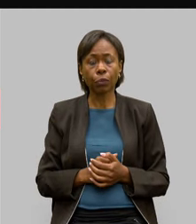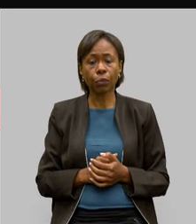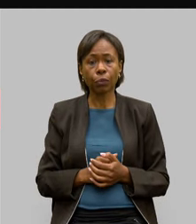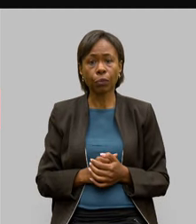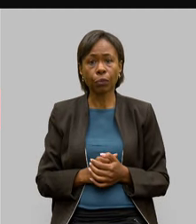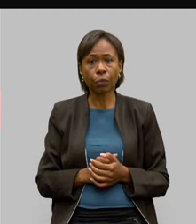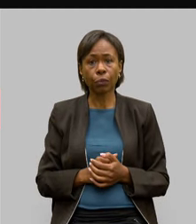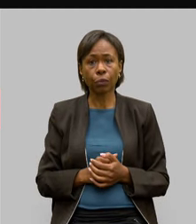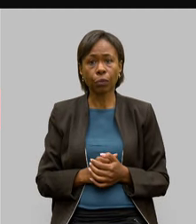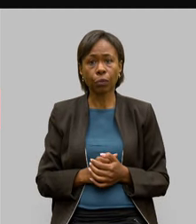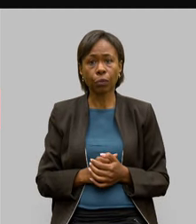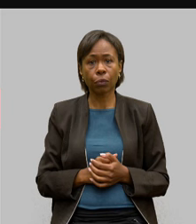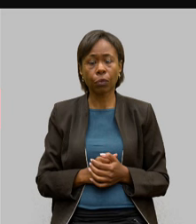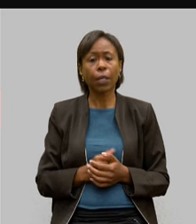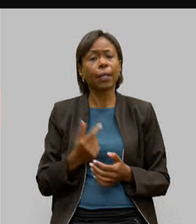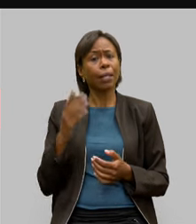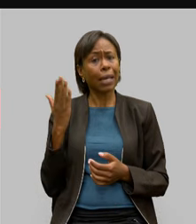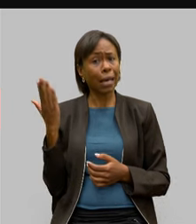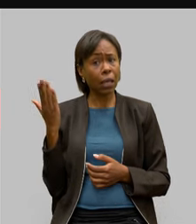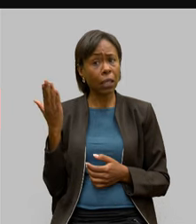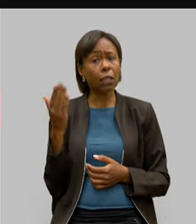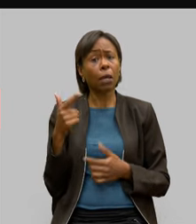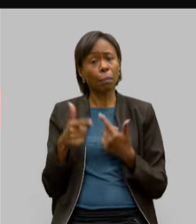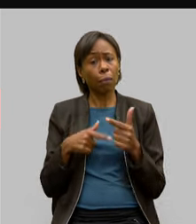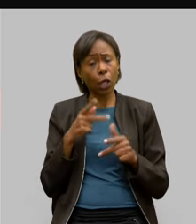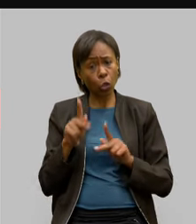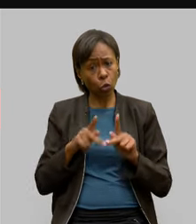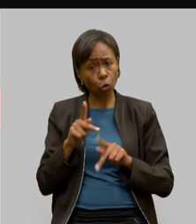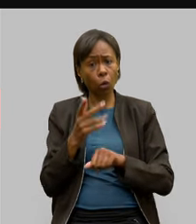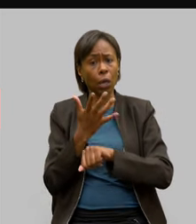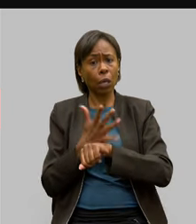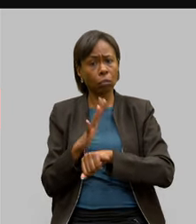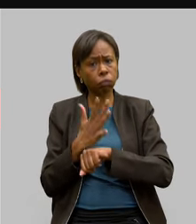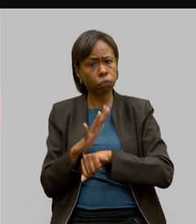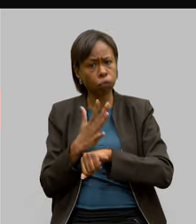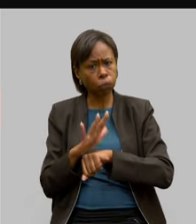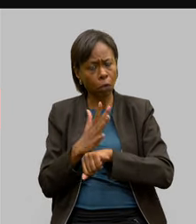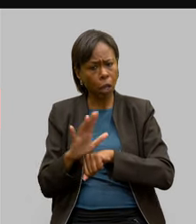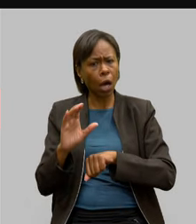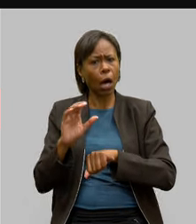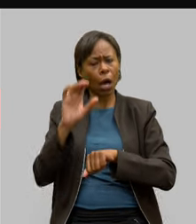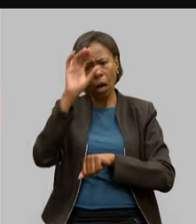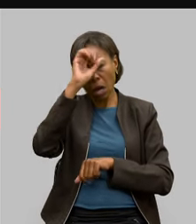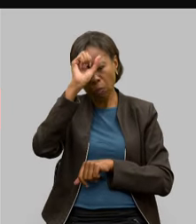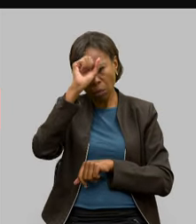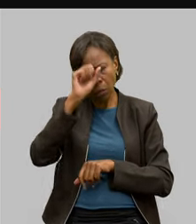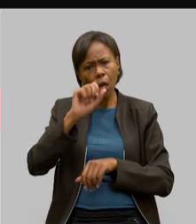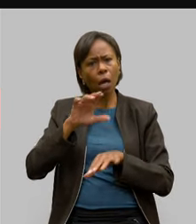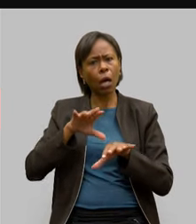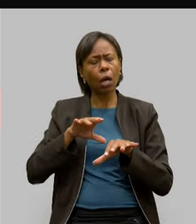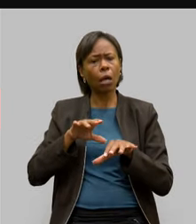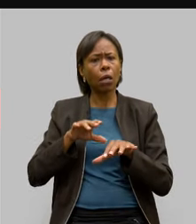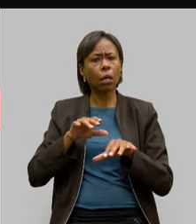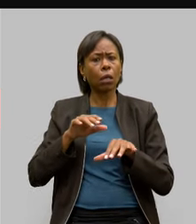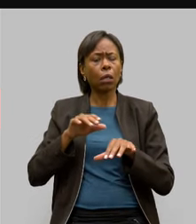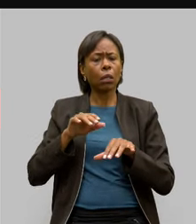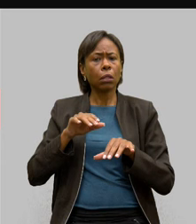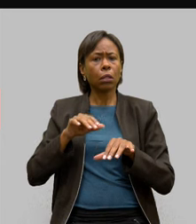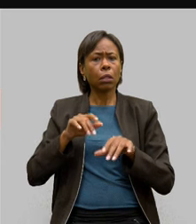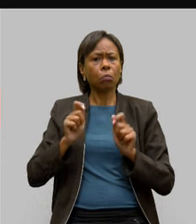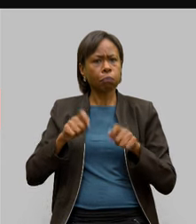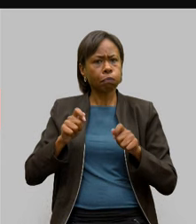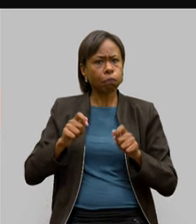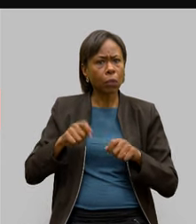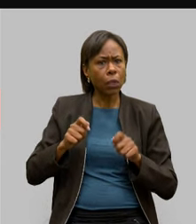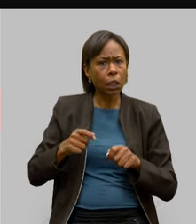justamente treinar essas pessoas né capacitar essas pessoas aqui tá as os grupos que eu trabalho na no slide de cima